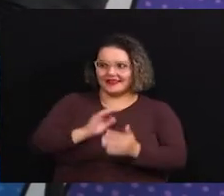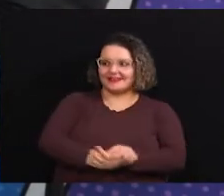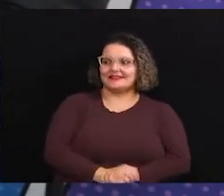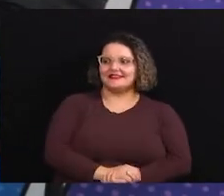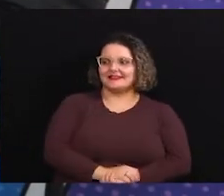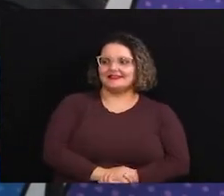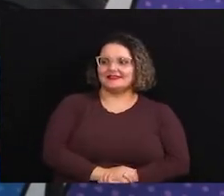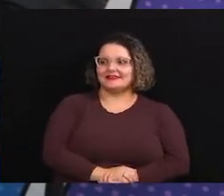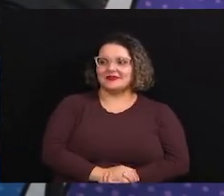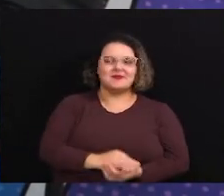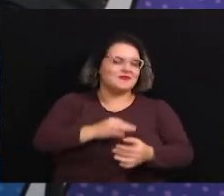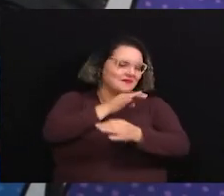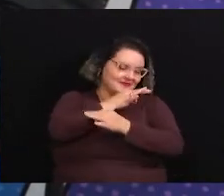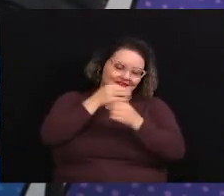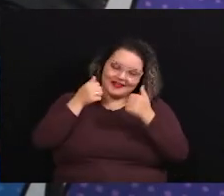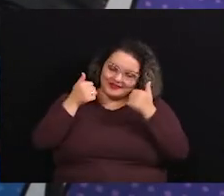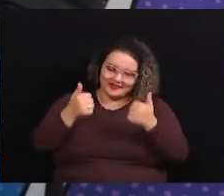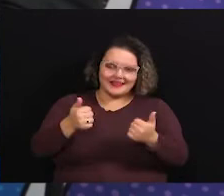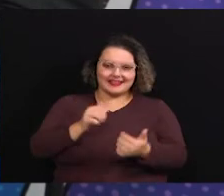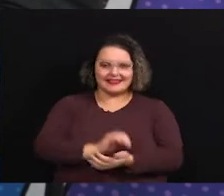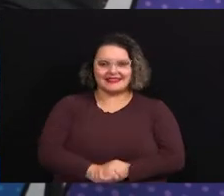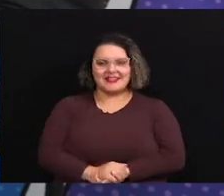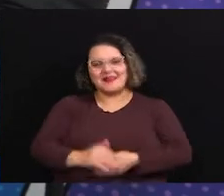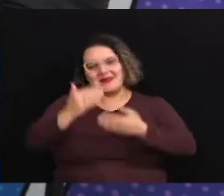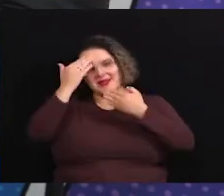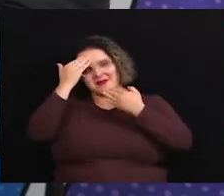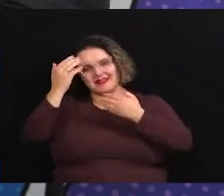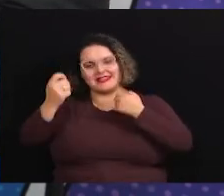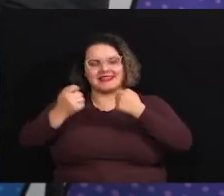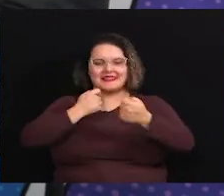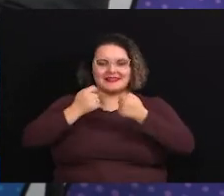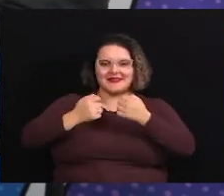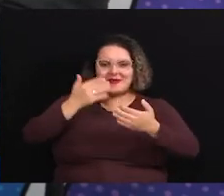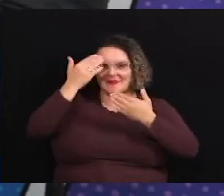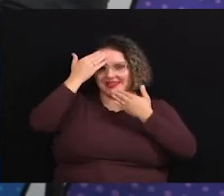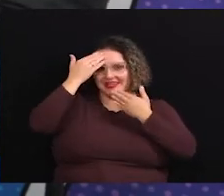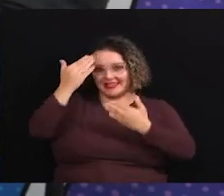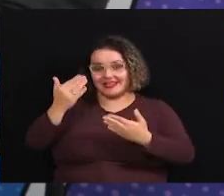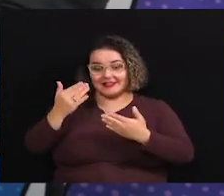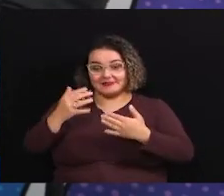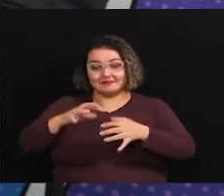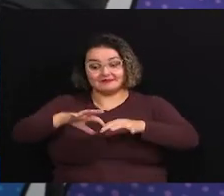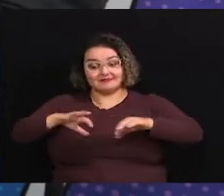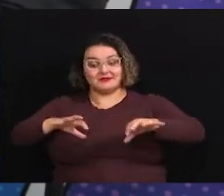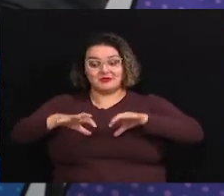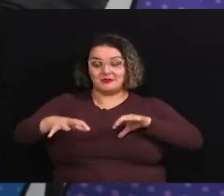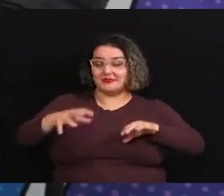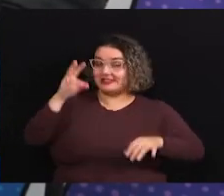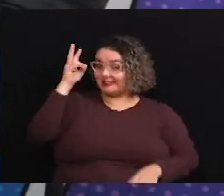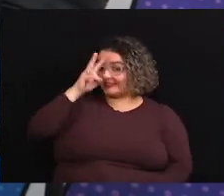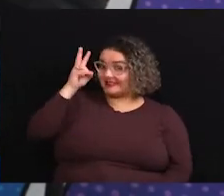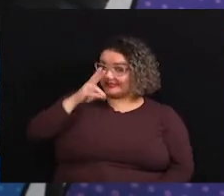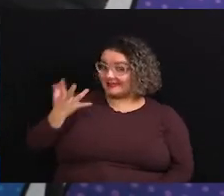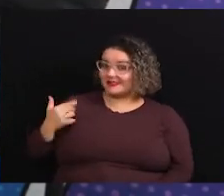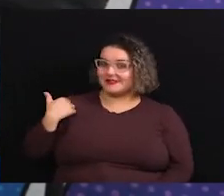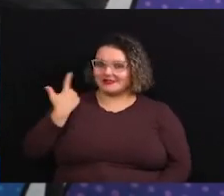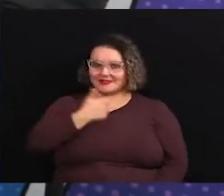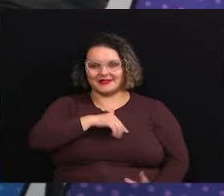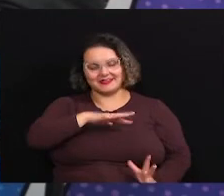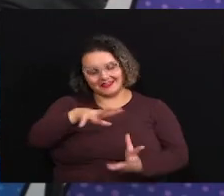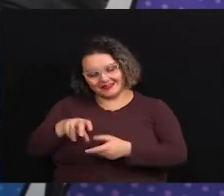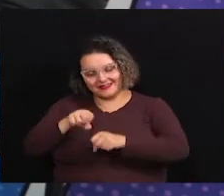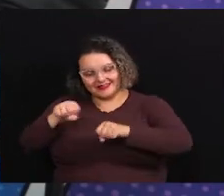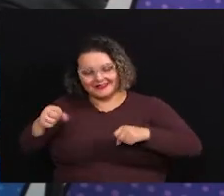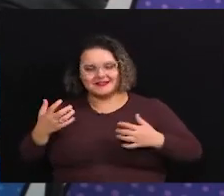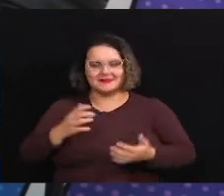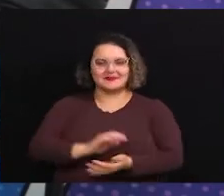combinado? Perfeito. Valeu pela entrevista, muito obrigado por dividir a sua história com o pessoal aqui do